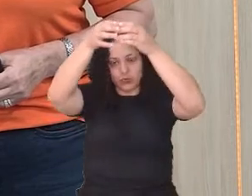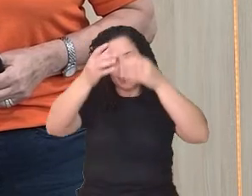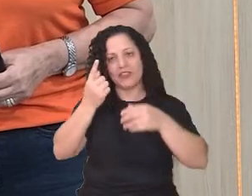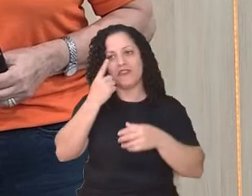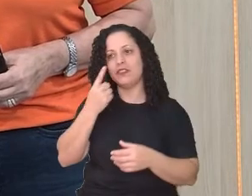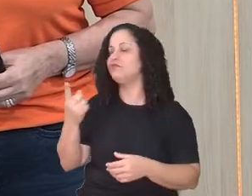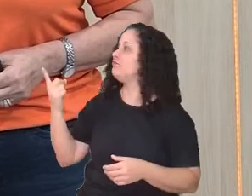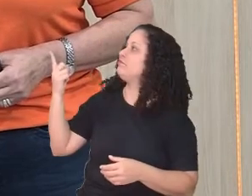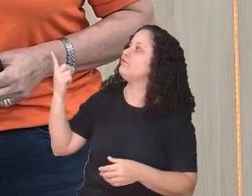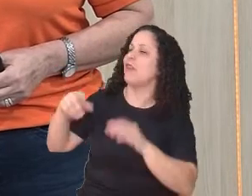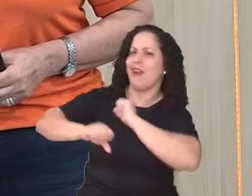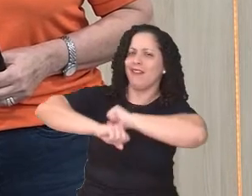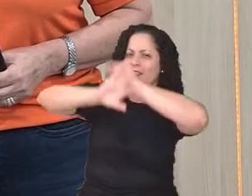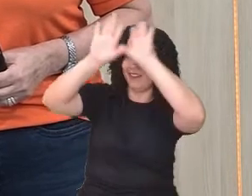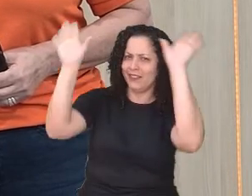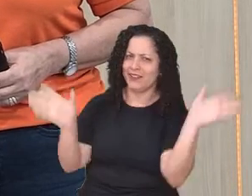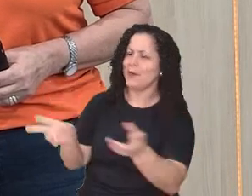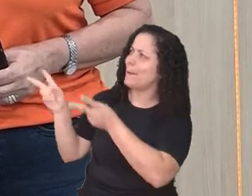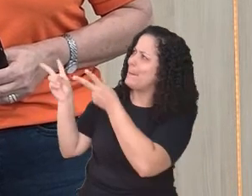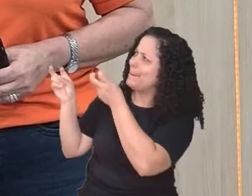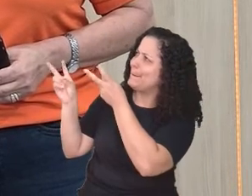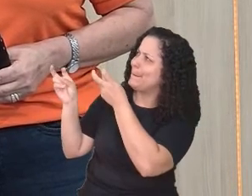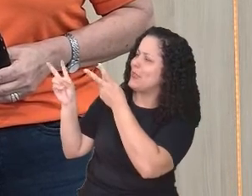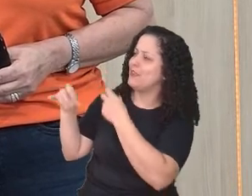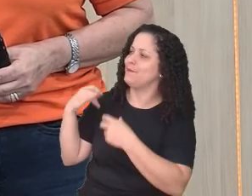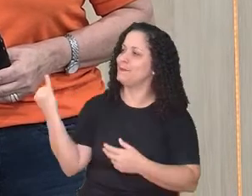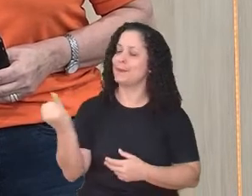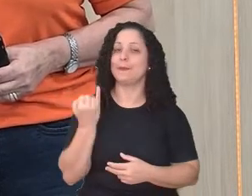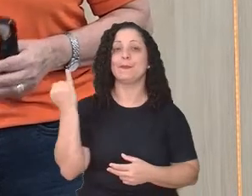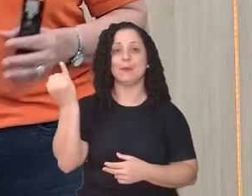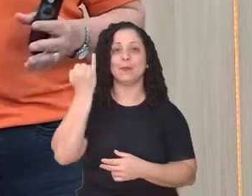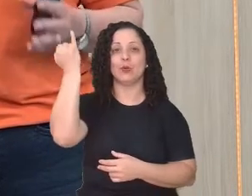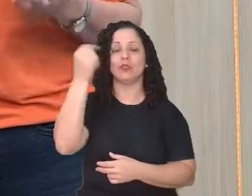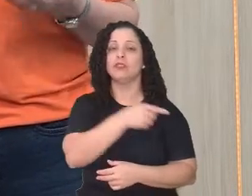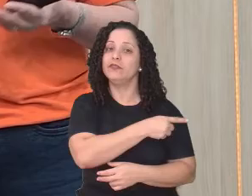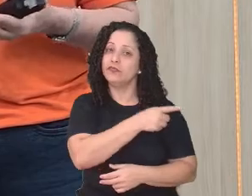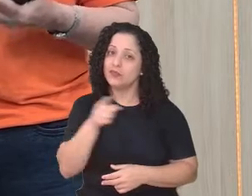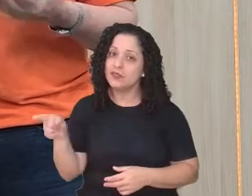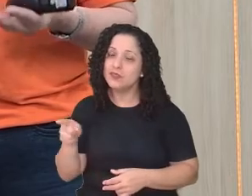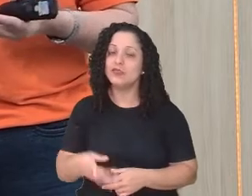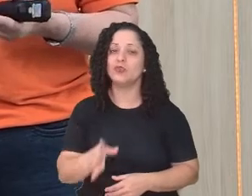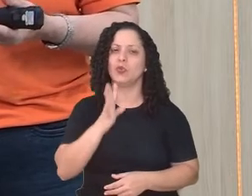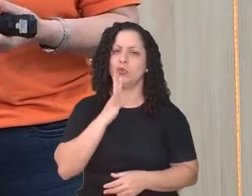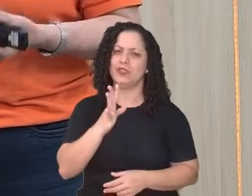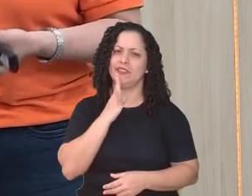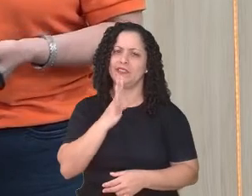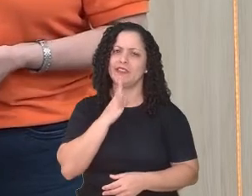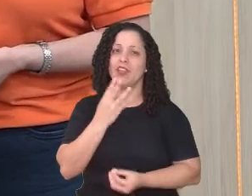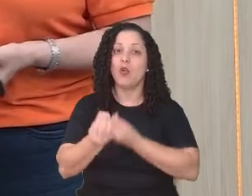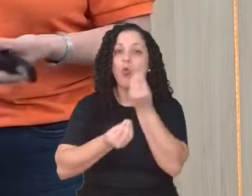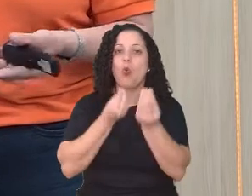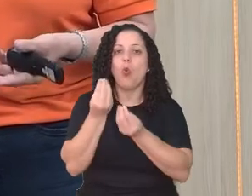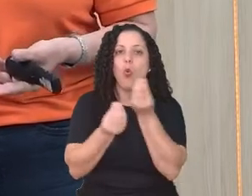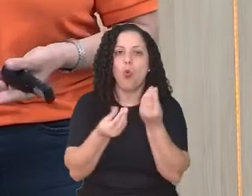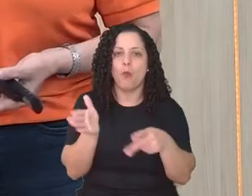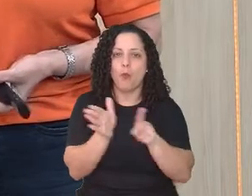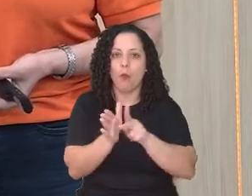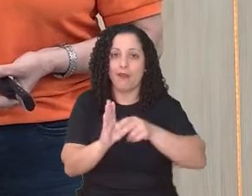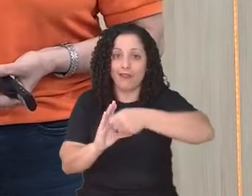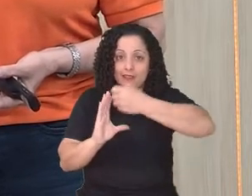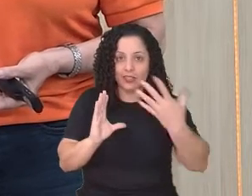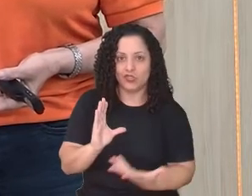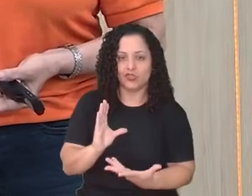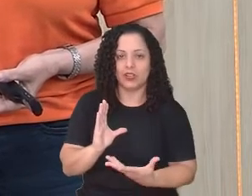bem visível para vocês poderem identificar, porque é muito importante que vocês possam conhecer como é formado realmente o corpo de